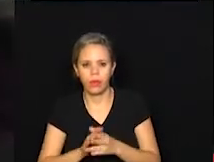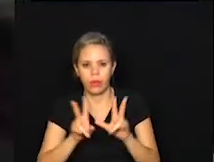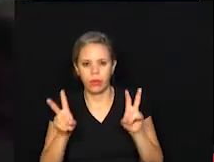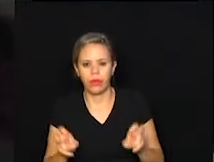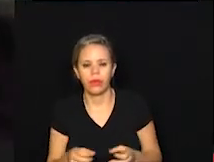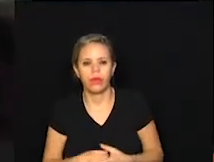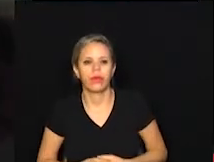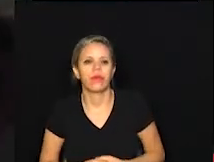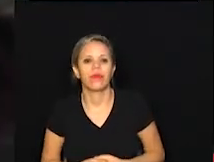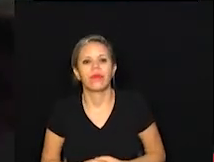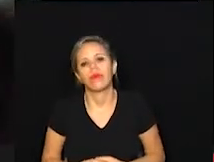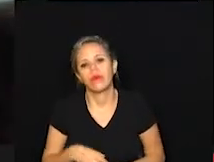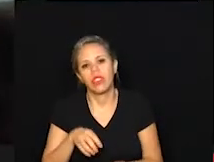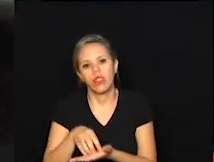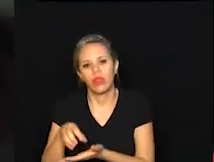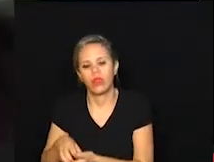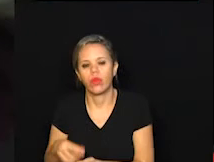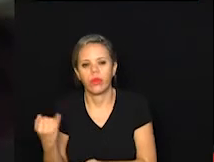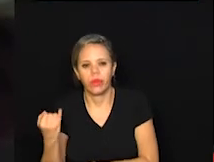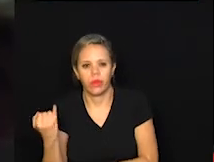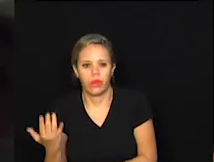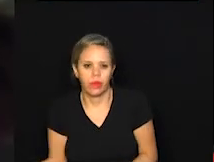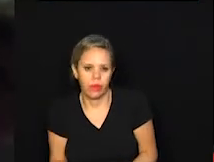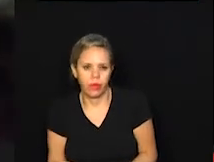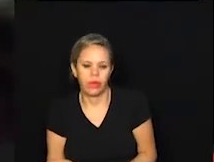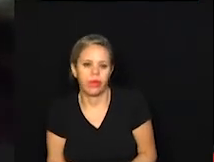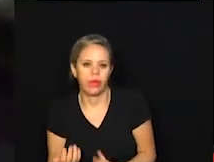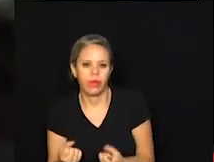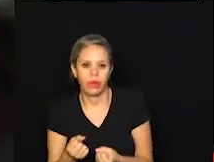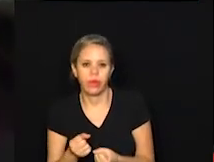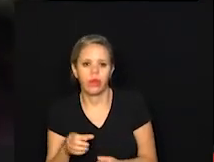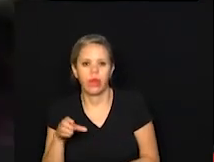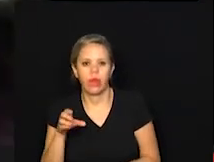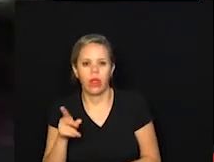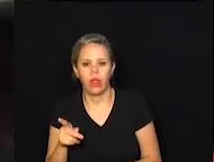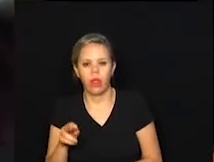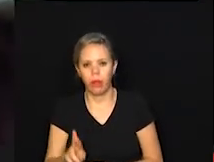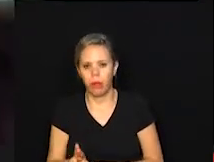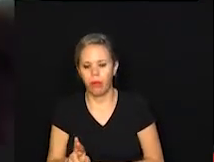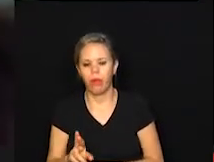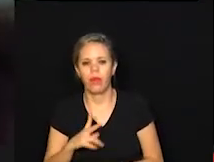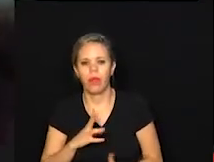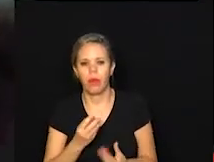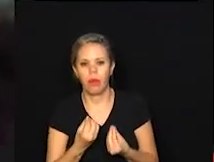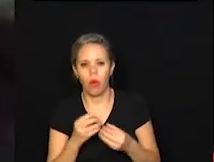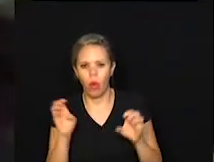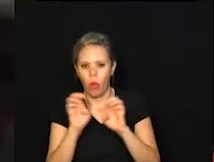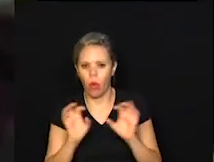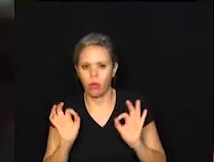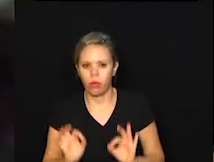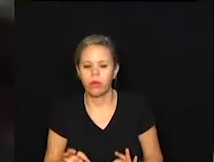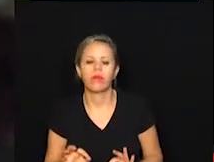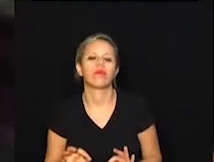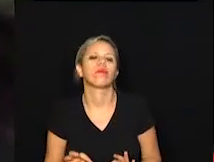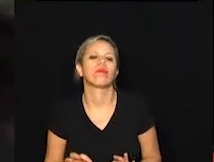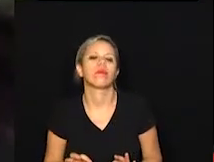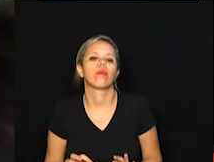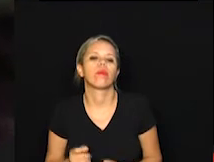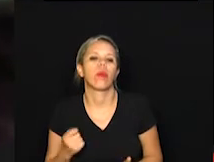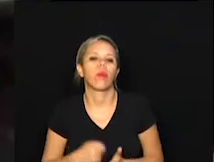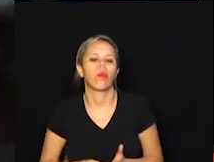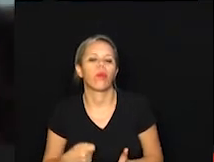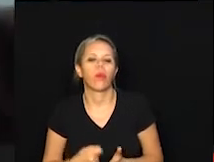disso. Então, o órgão é muito importante. Em consonância com o CEPIR, nós temos ali muito bem estruturado essa